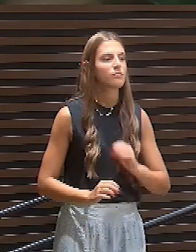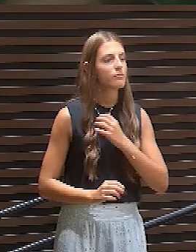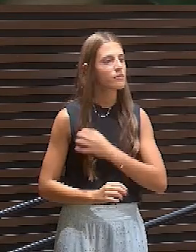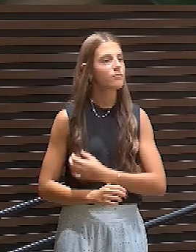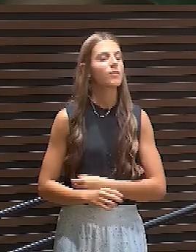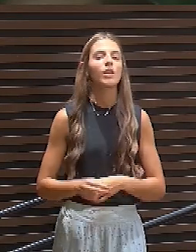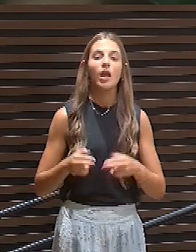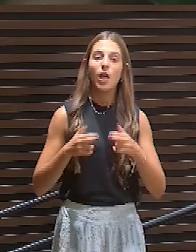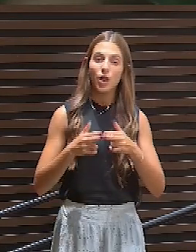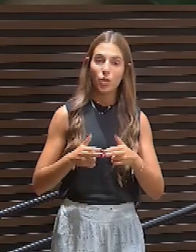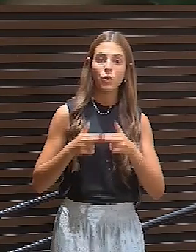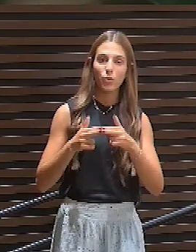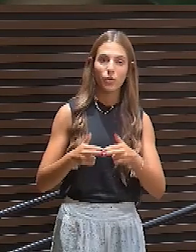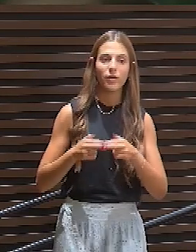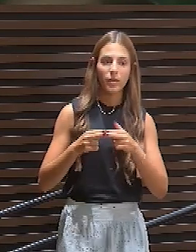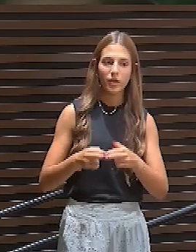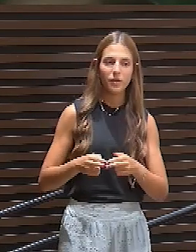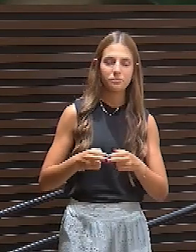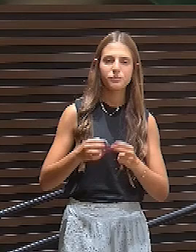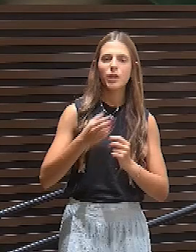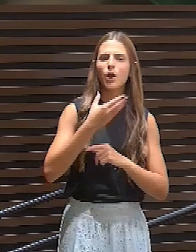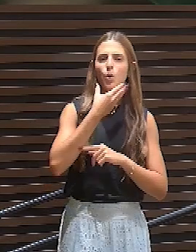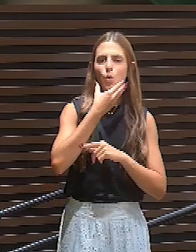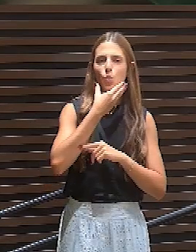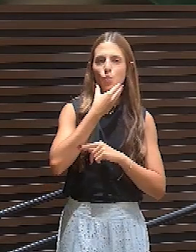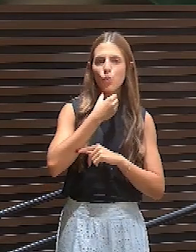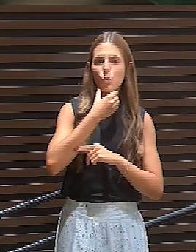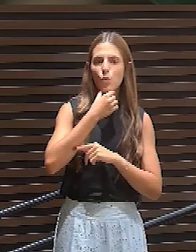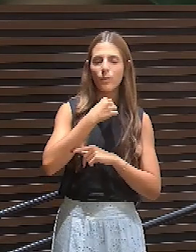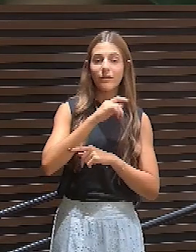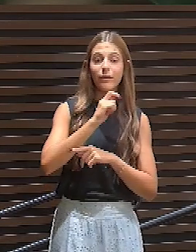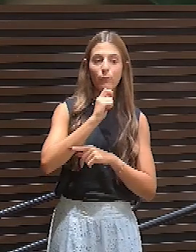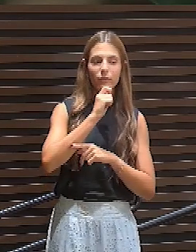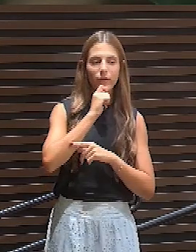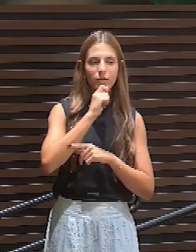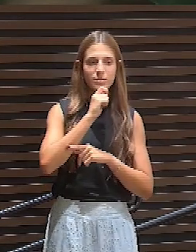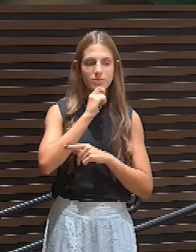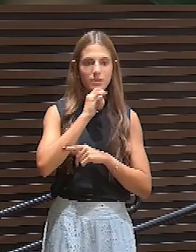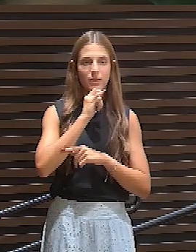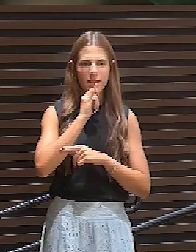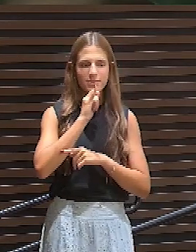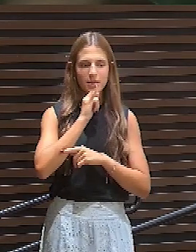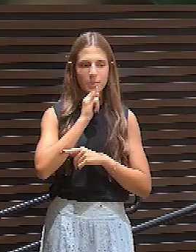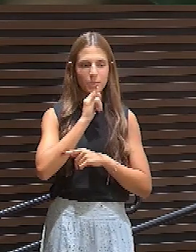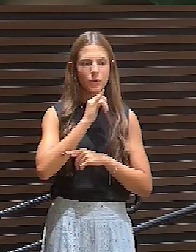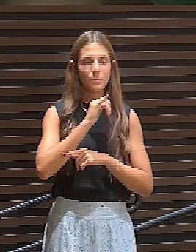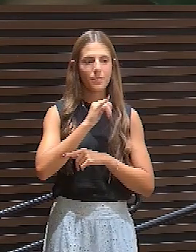Noé é um exemplo de fé prática e obediente.